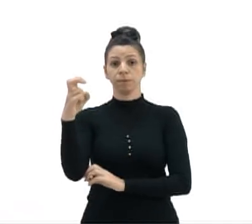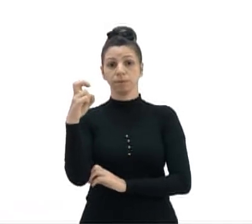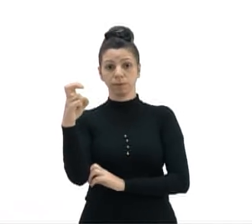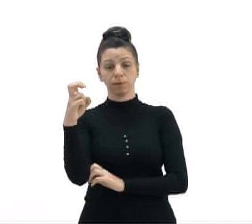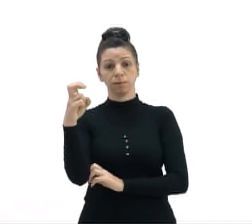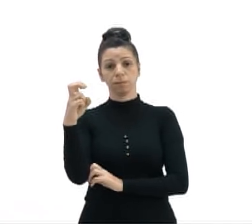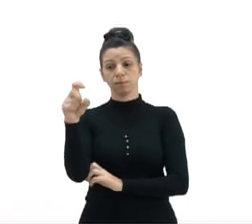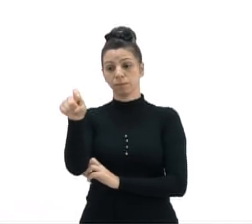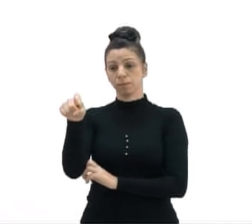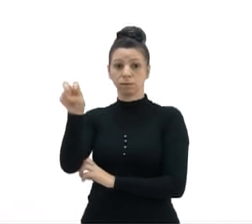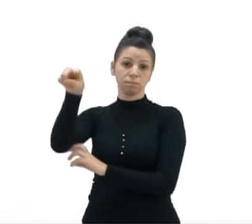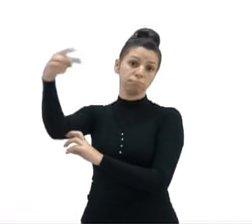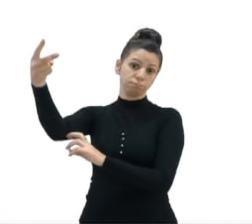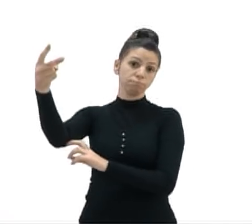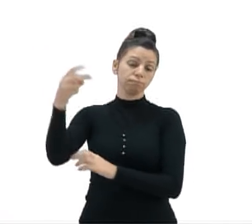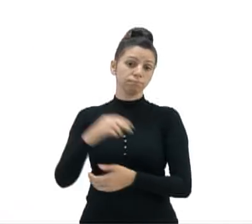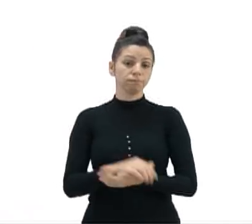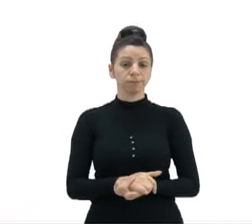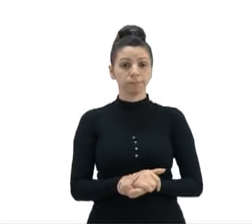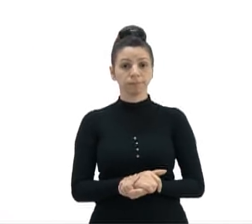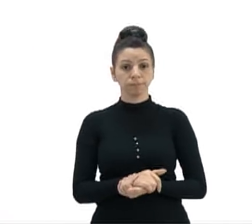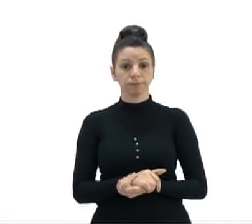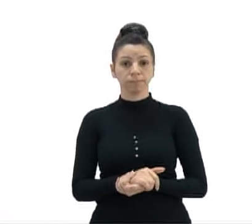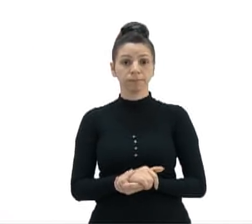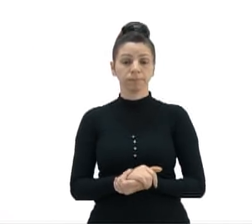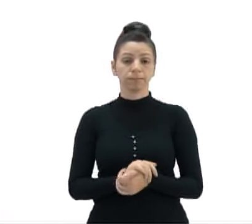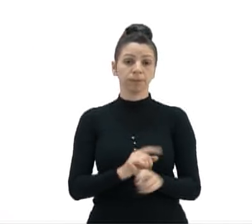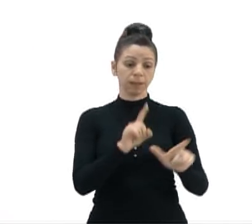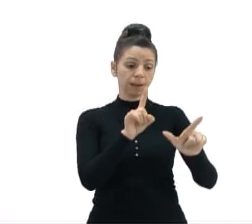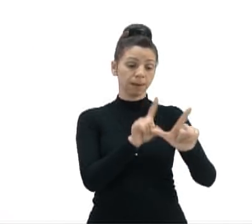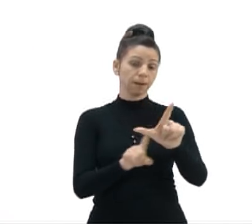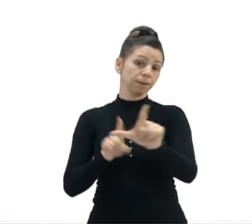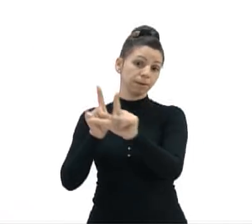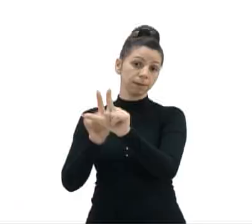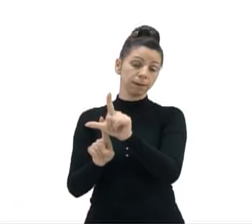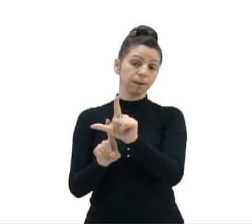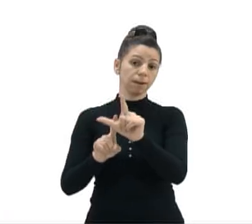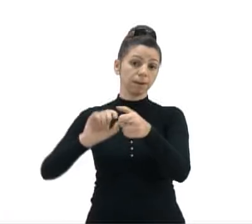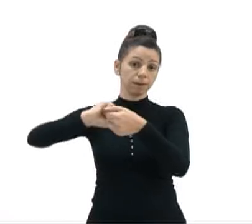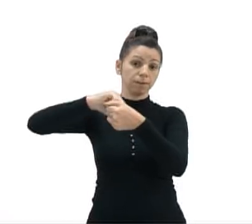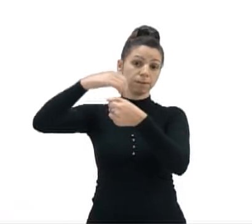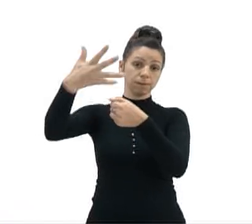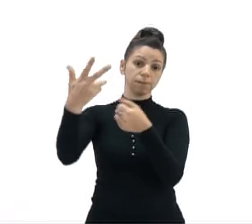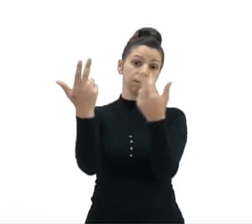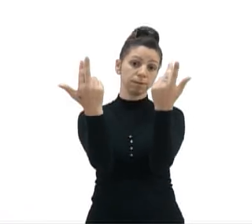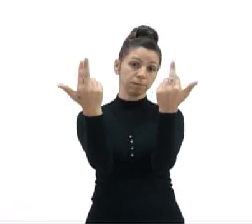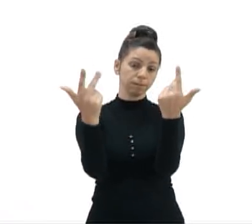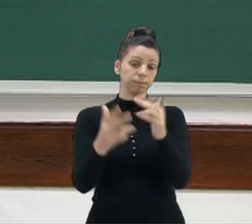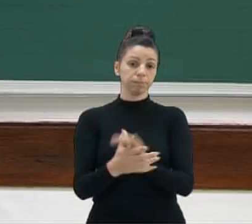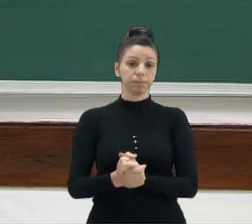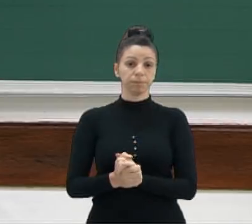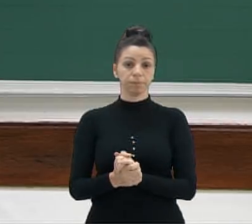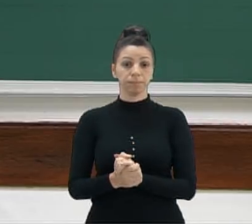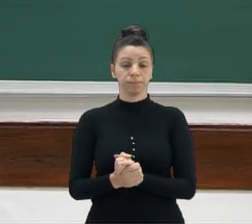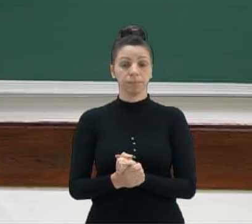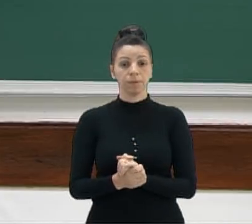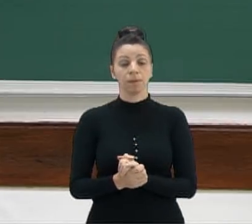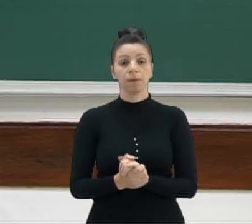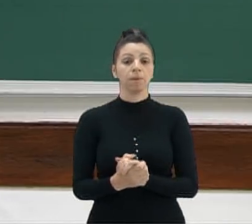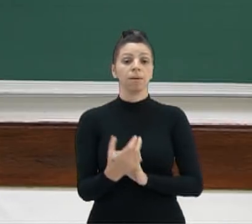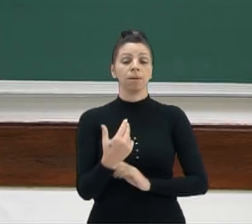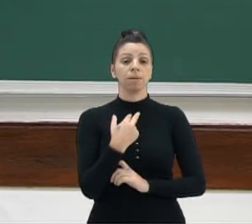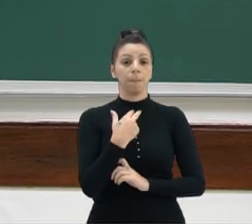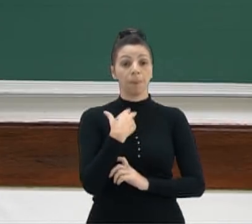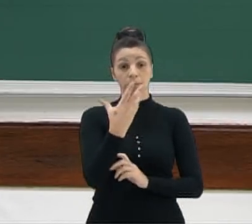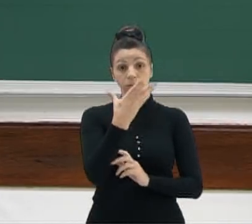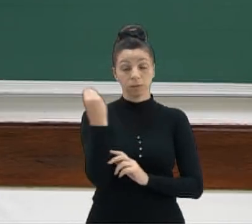quadrado, repetindo o resultado com a letra, a parte literal, com expoentes semelhantes. Não dá para esquecer, trabalhar com o